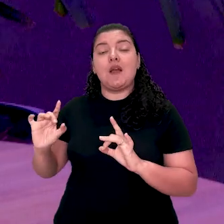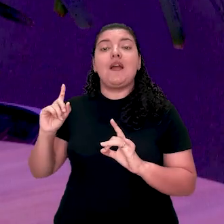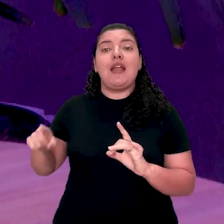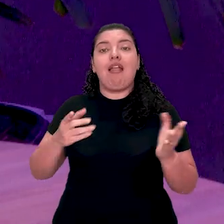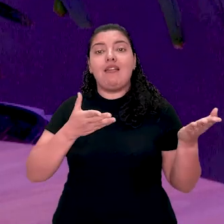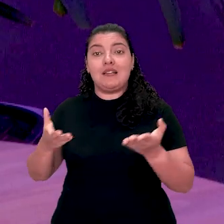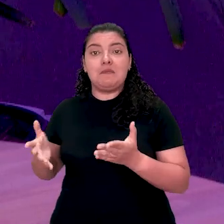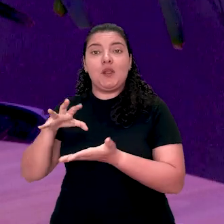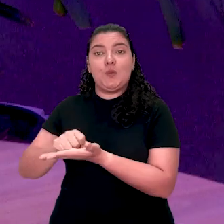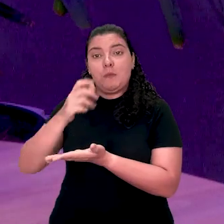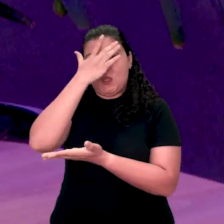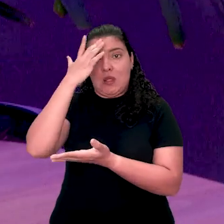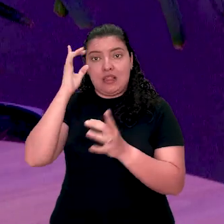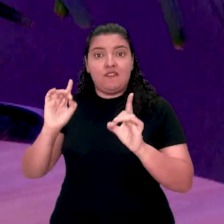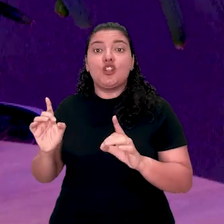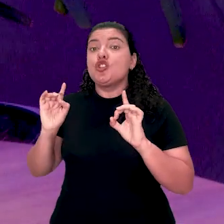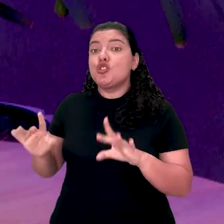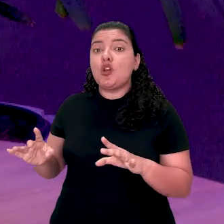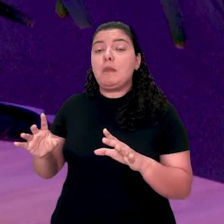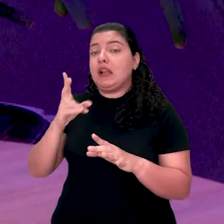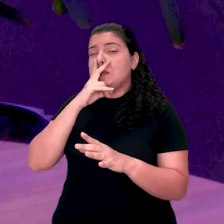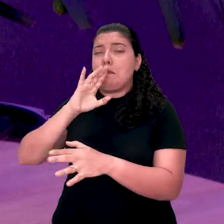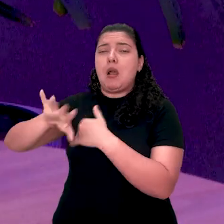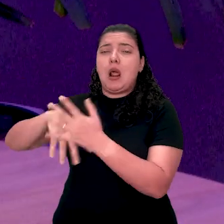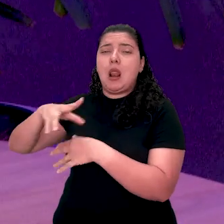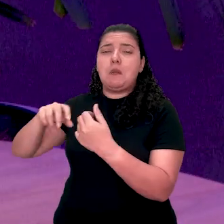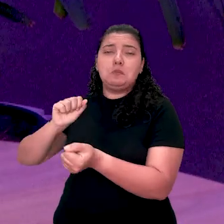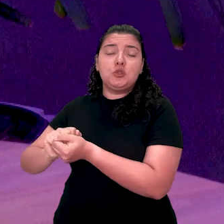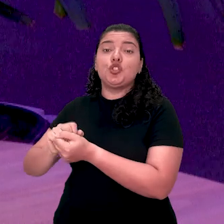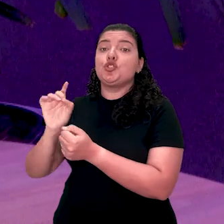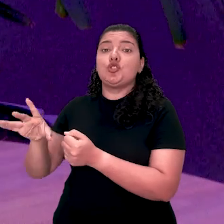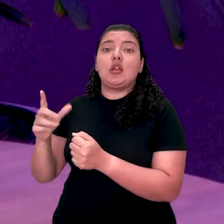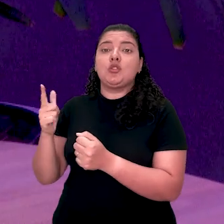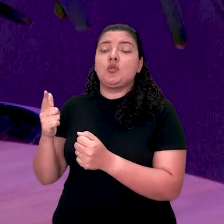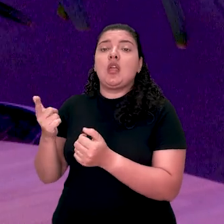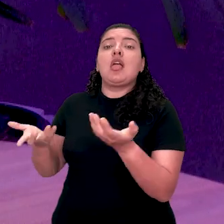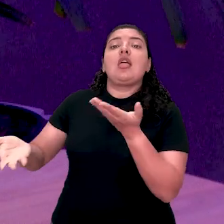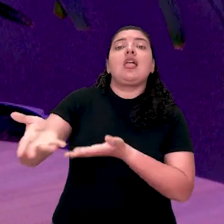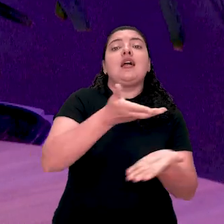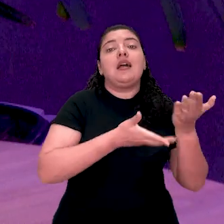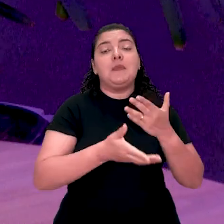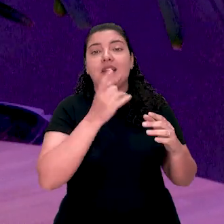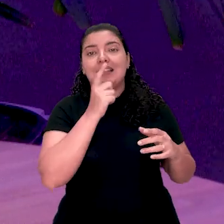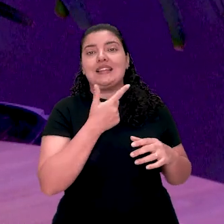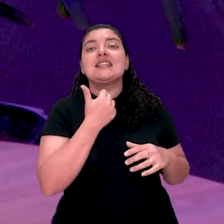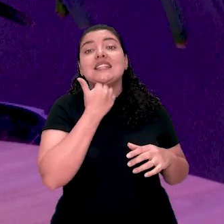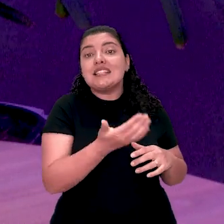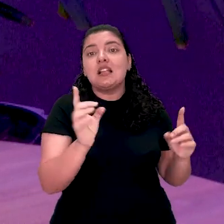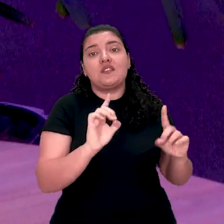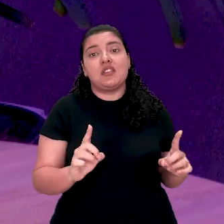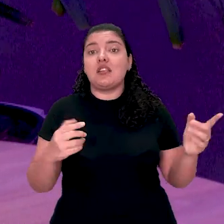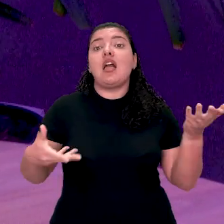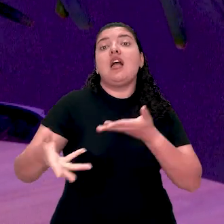com deficiência e elas ficavam tudo naquele bolo. Né? E eles não tinham a condição de interagir com outras pessoas que não tinham deficiência.